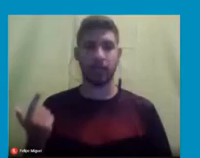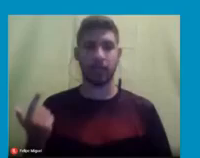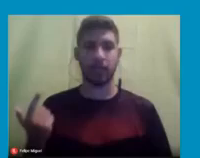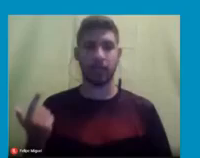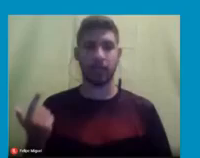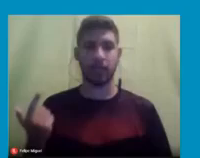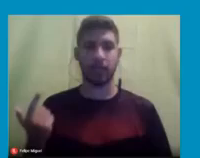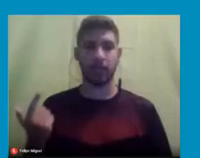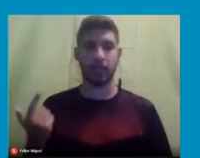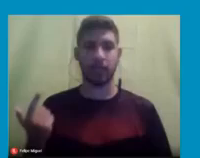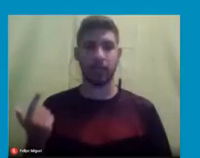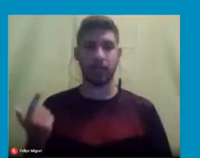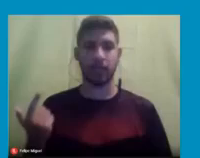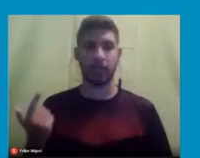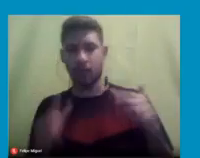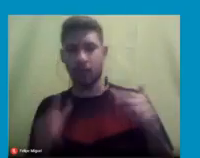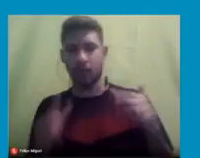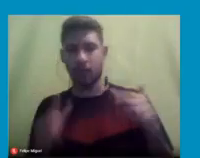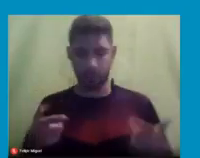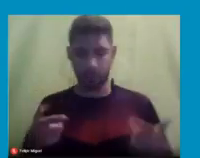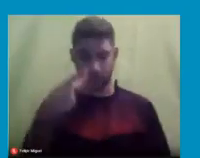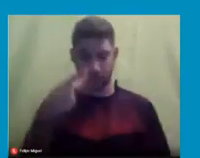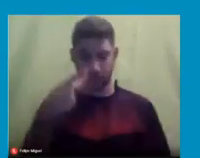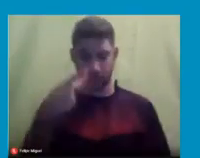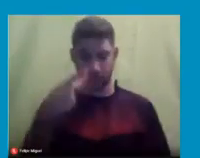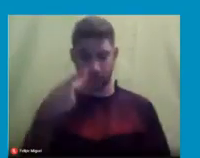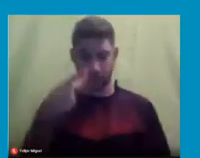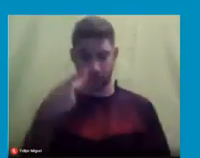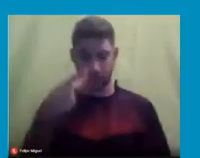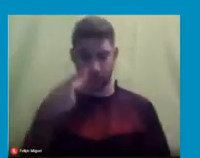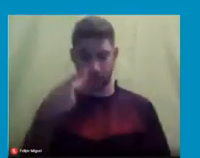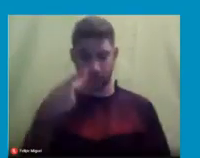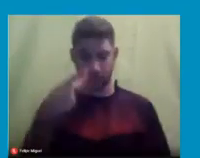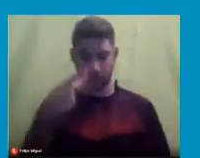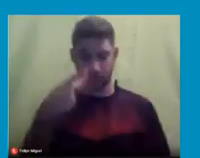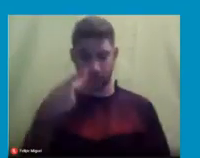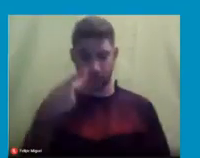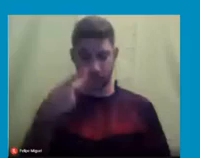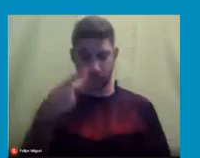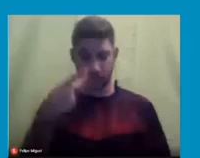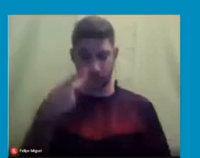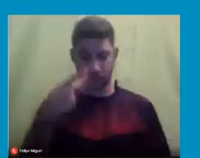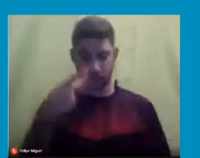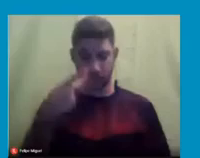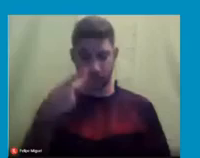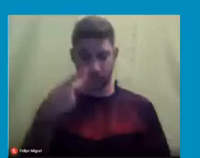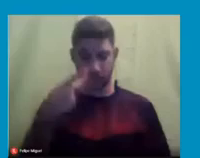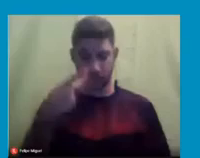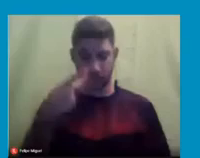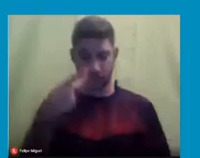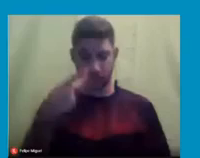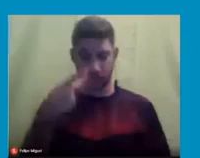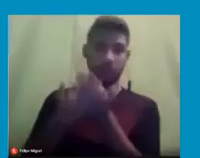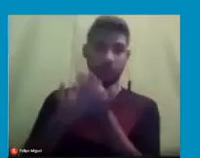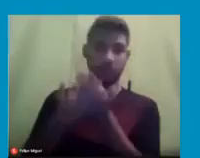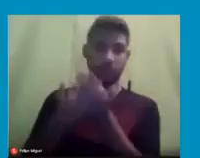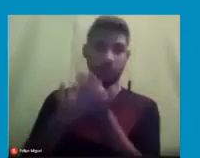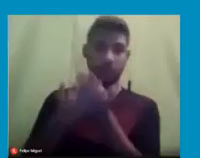politicamente dentro do Brasil, como é que foi esse tempo todo que vem trabalhando, desde lá do começo, desde